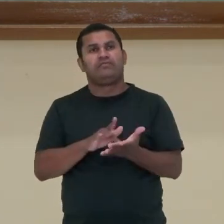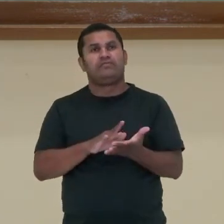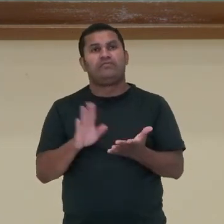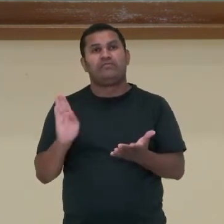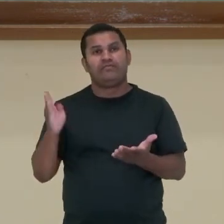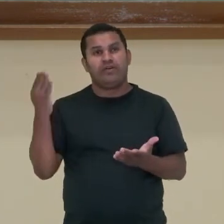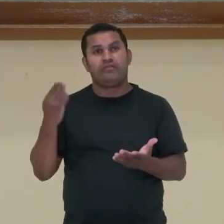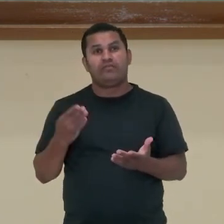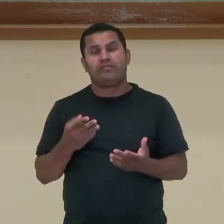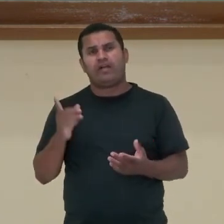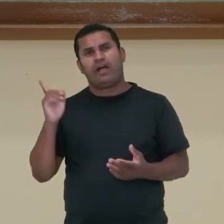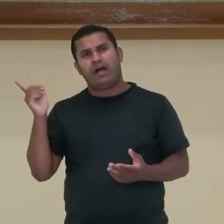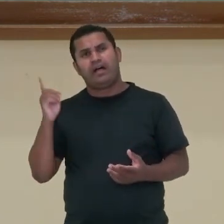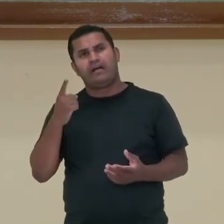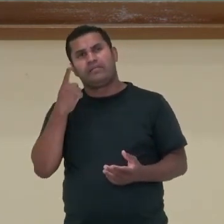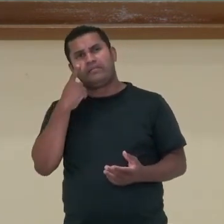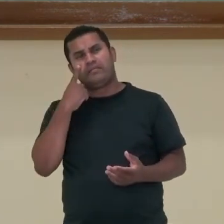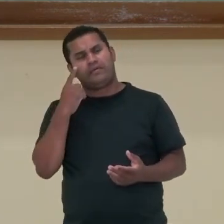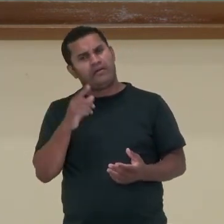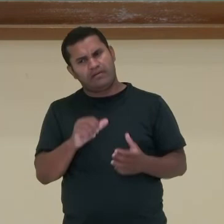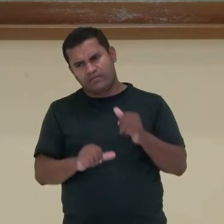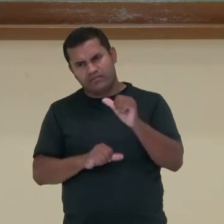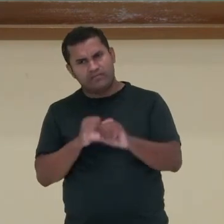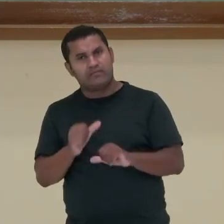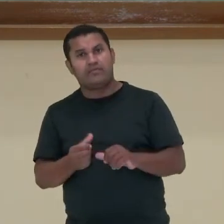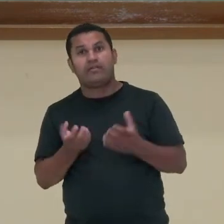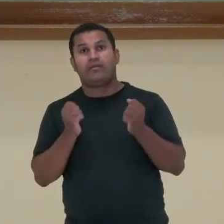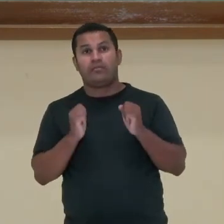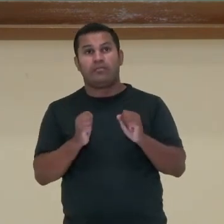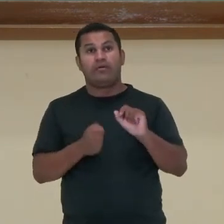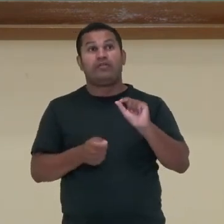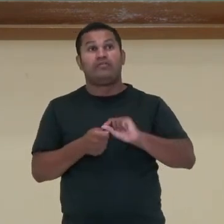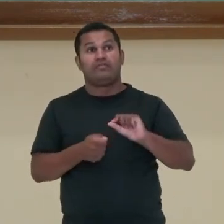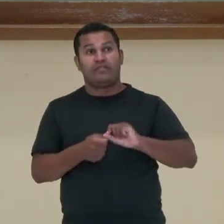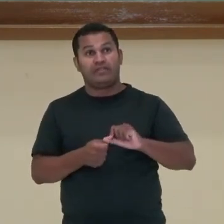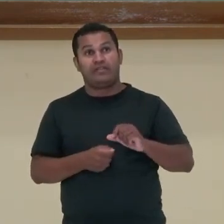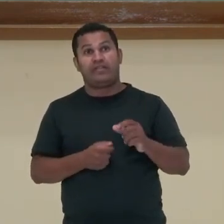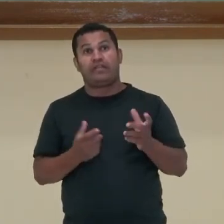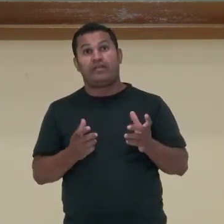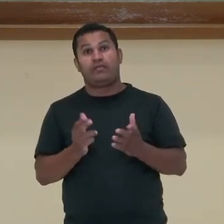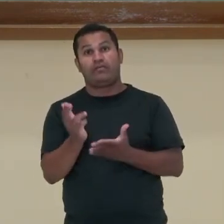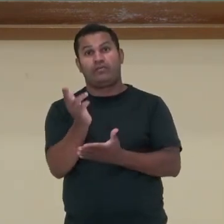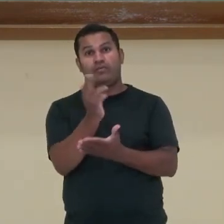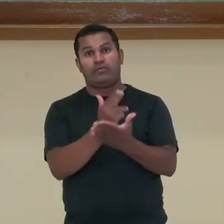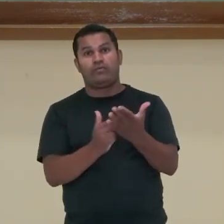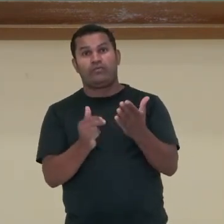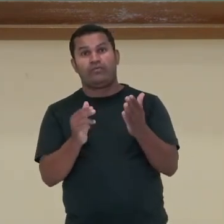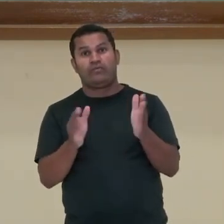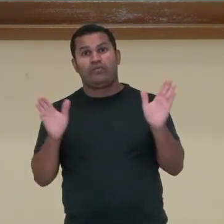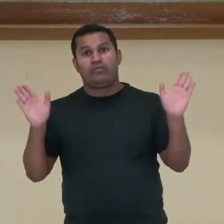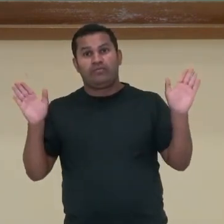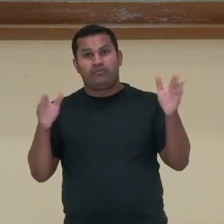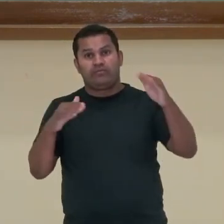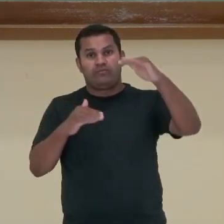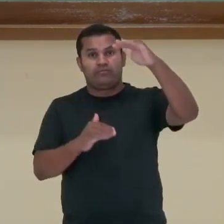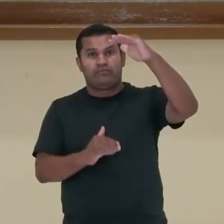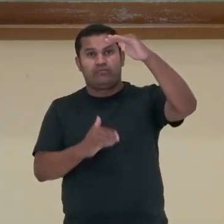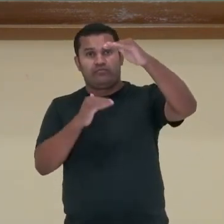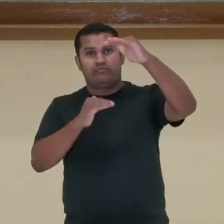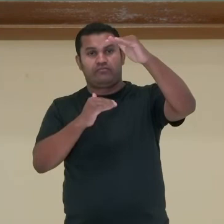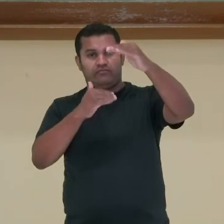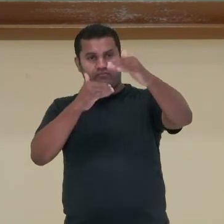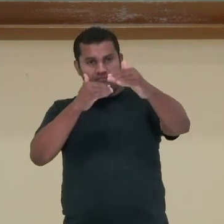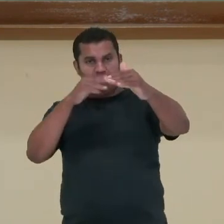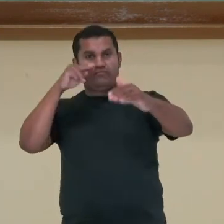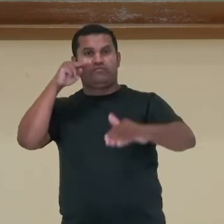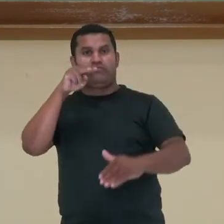nas ruínas, acha bem interessante, e ele olha o escurso. O que é o escurso? O escurso é quando eu tenho uma figura e eu encurto a figura. Então, nesse momento, quer dizer,